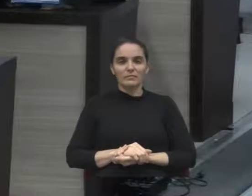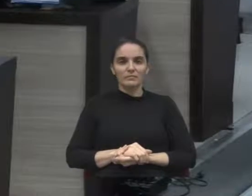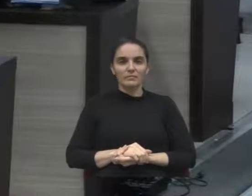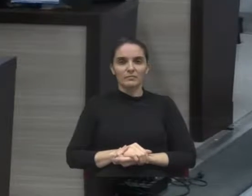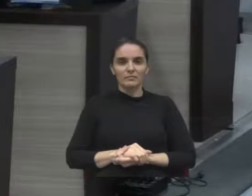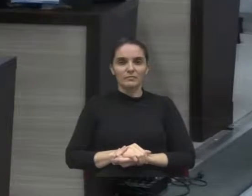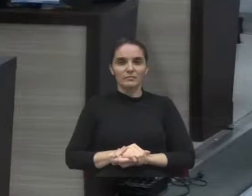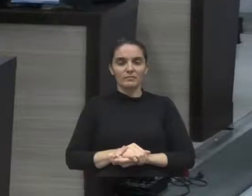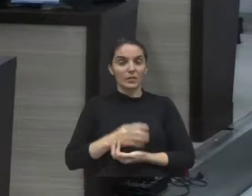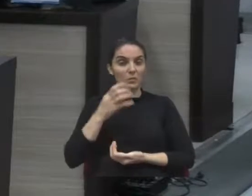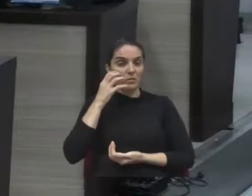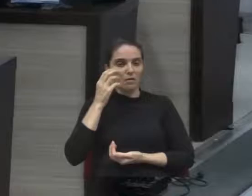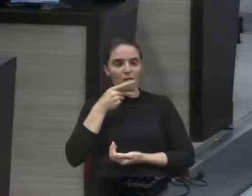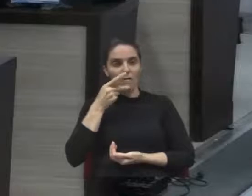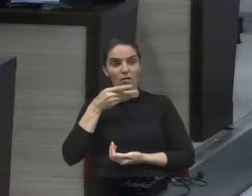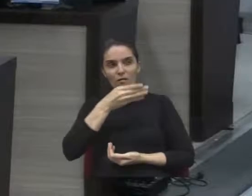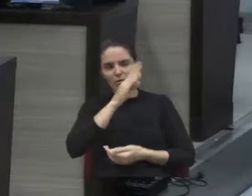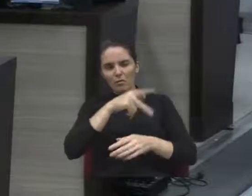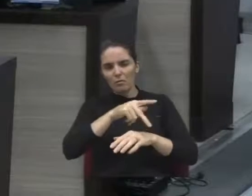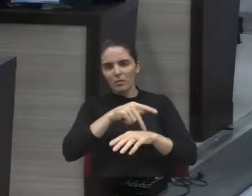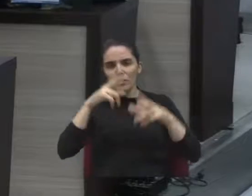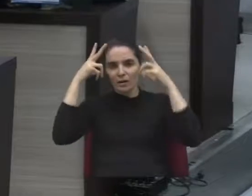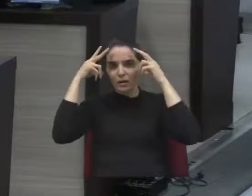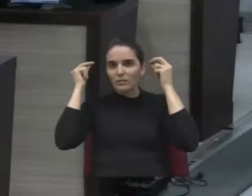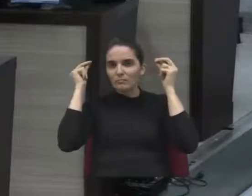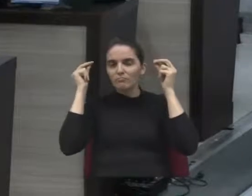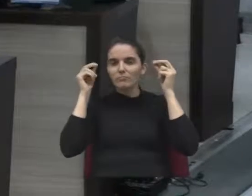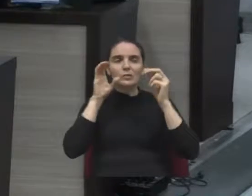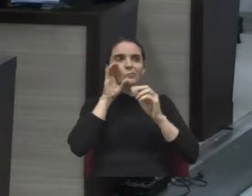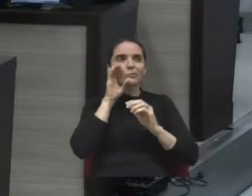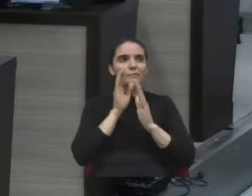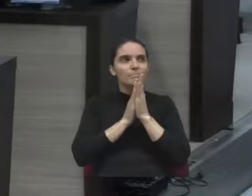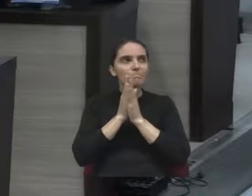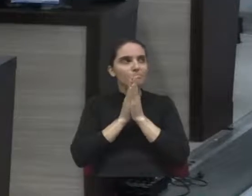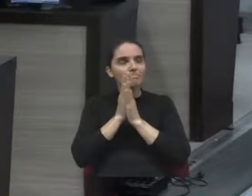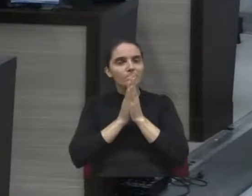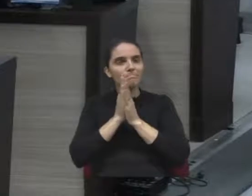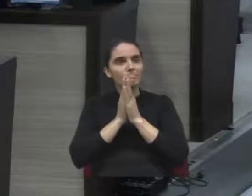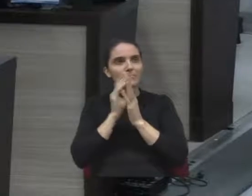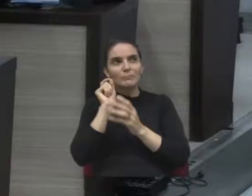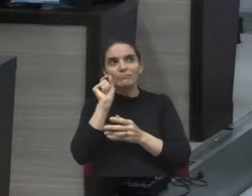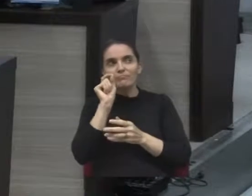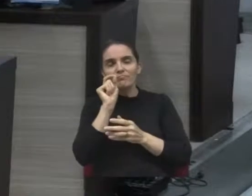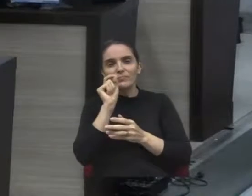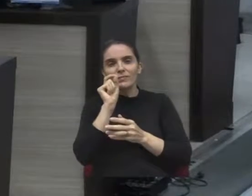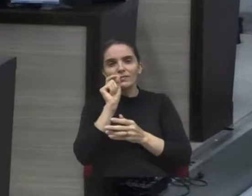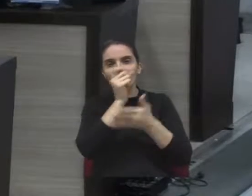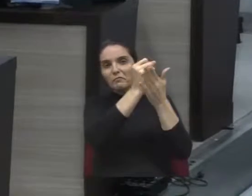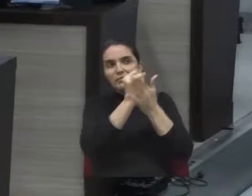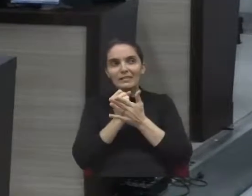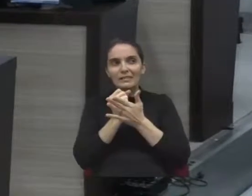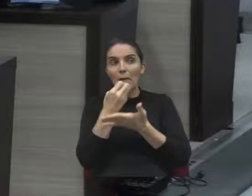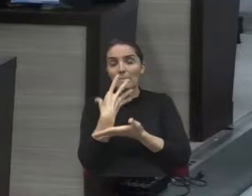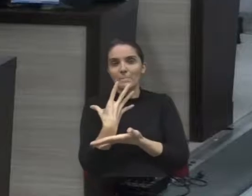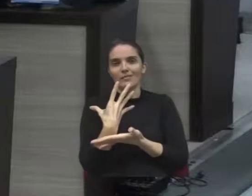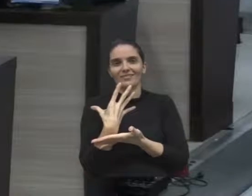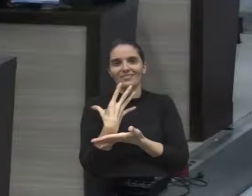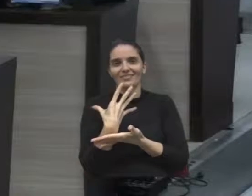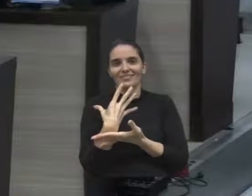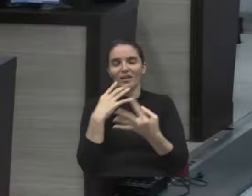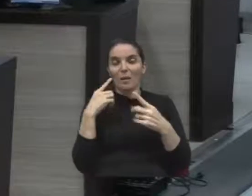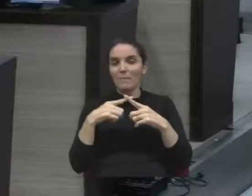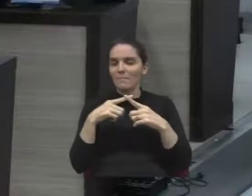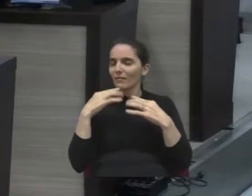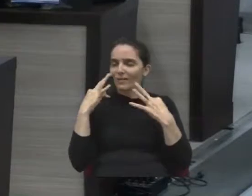para a Holanda, eu fiquei na expectativa. O que ele vai trazer de bom? Porque todos os projetos que